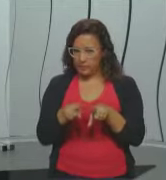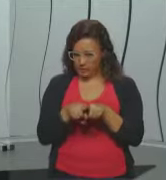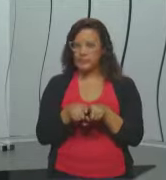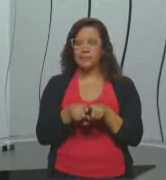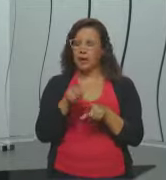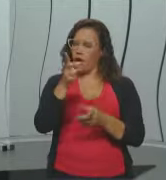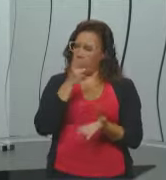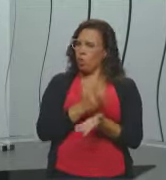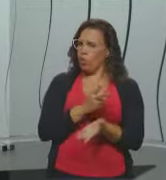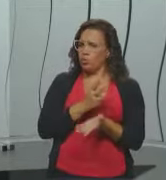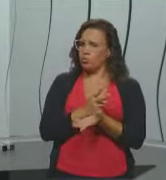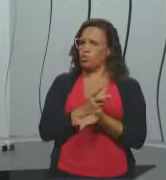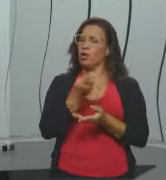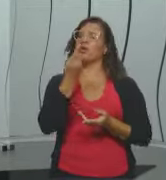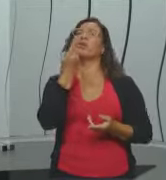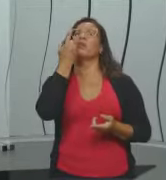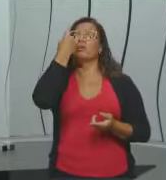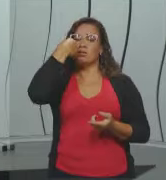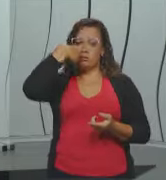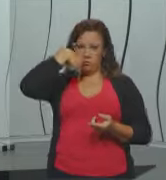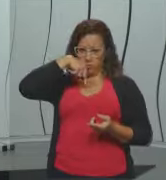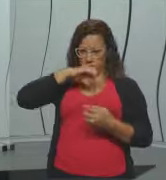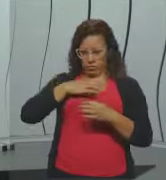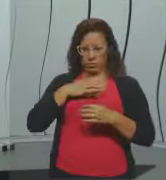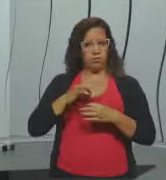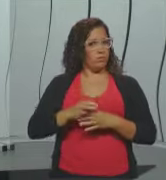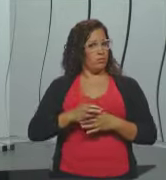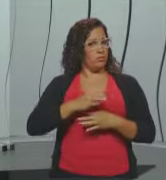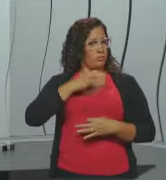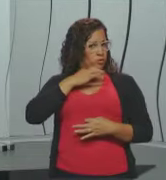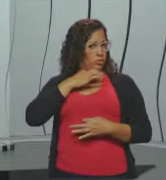ele continue a percorrer o tubo digestivo.